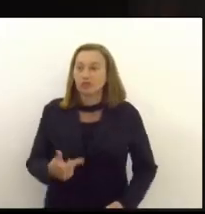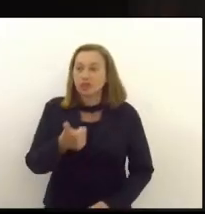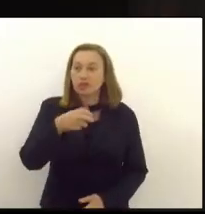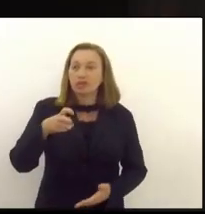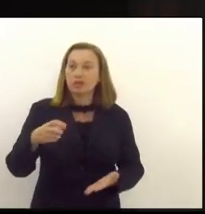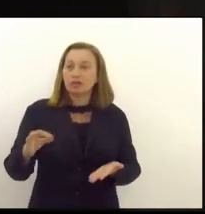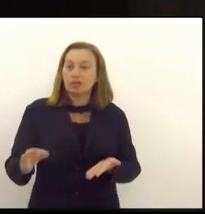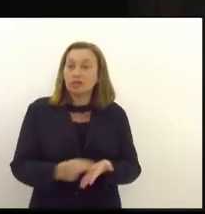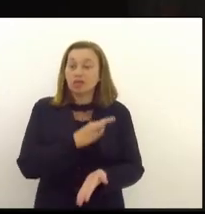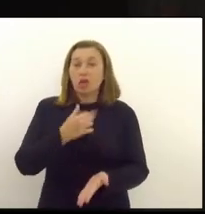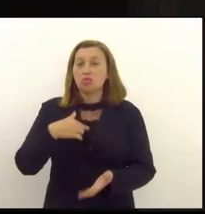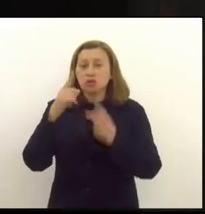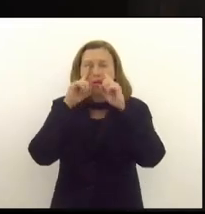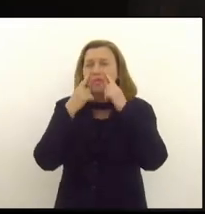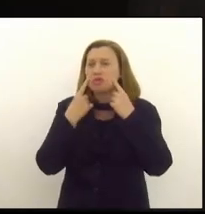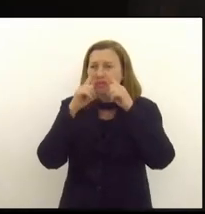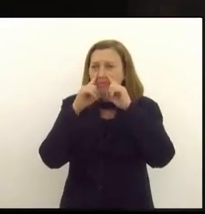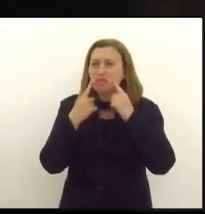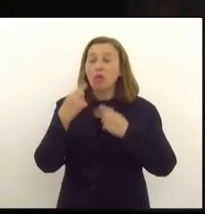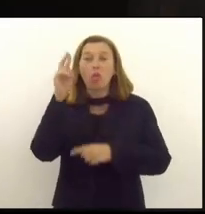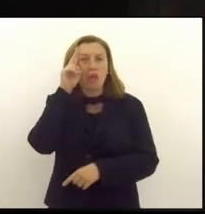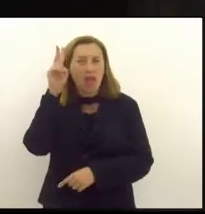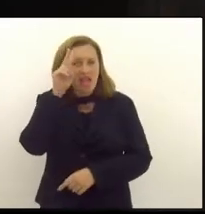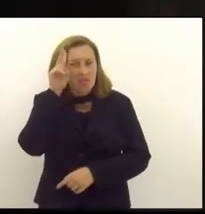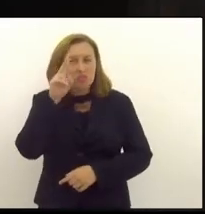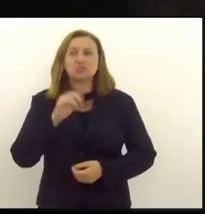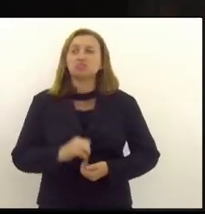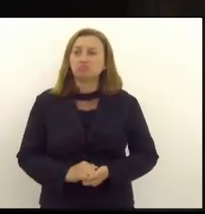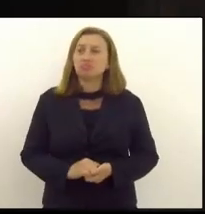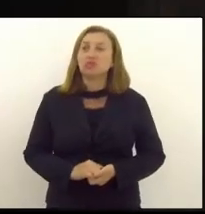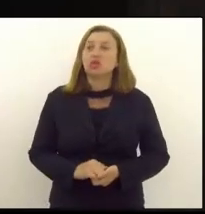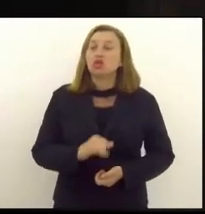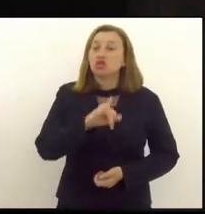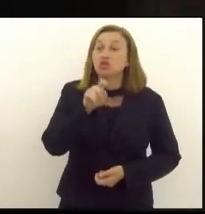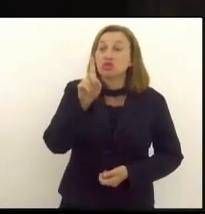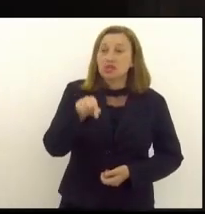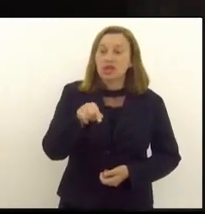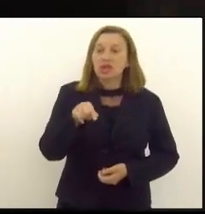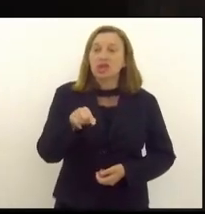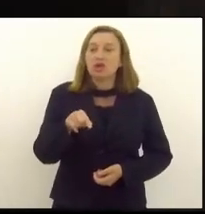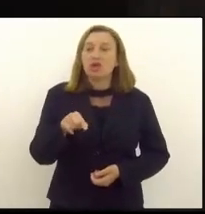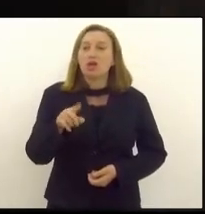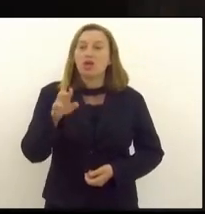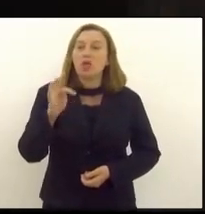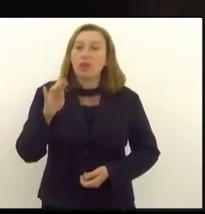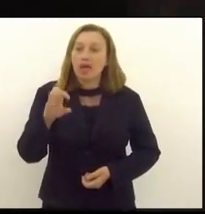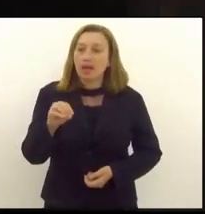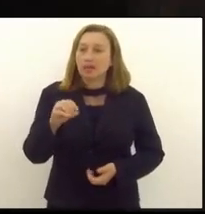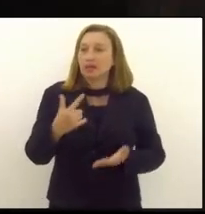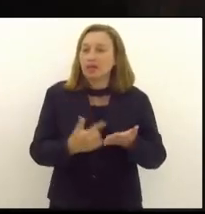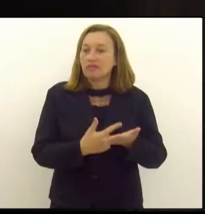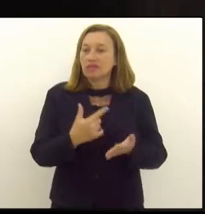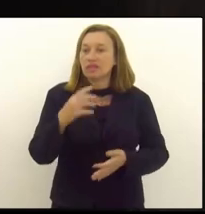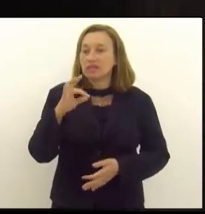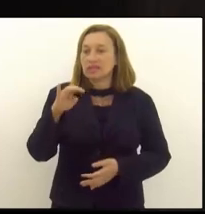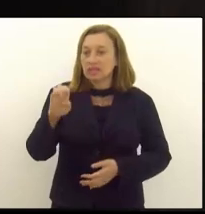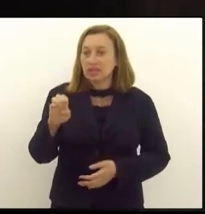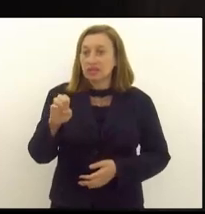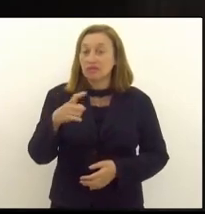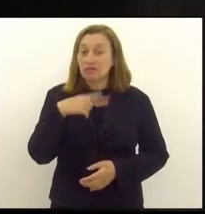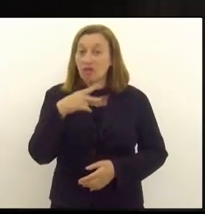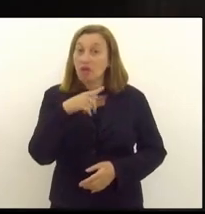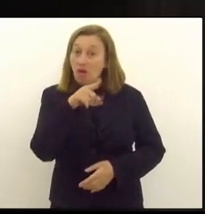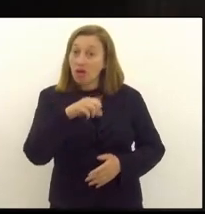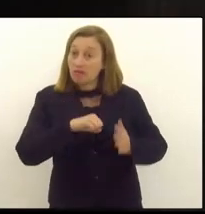estava chorando lá, mas eu me lembro que o José Roberto Vieira, da revista Cipa, ligou, ela vai vetar, mas